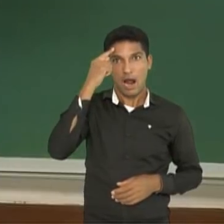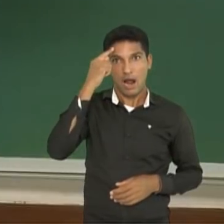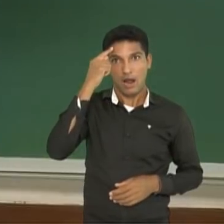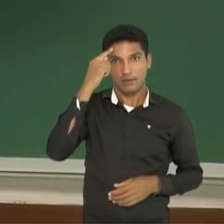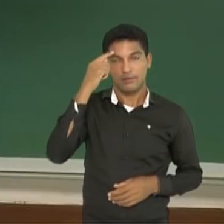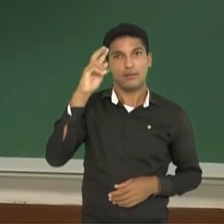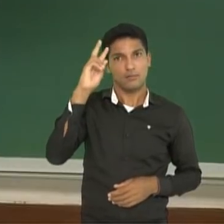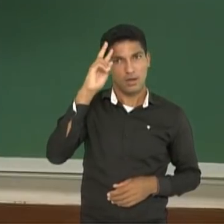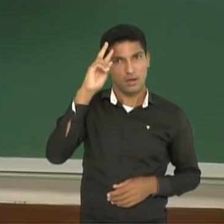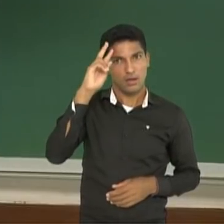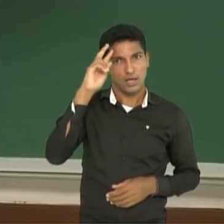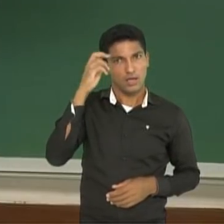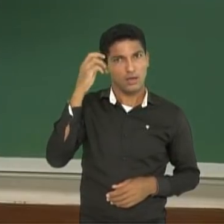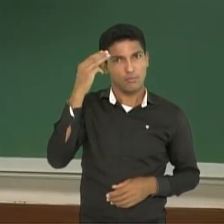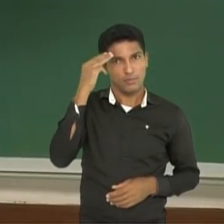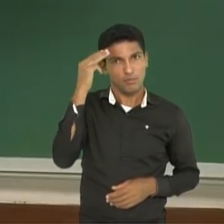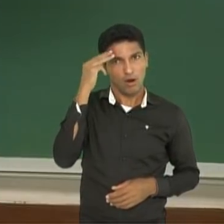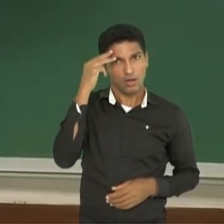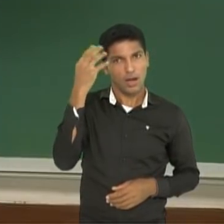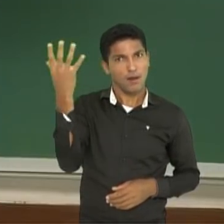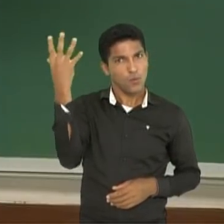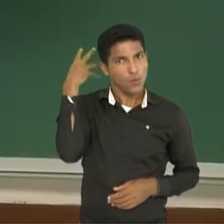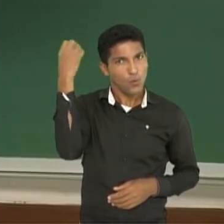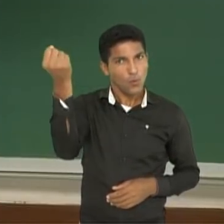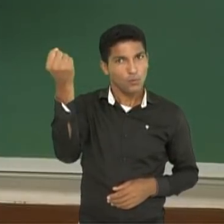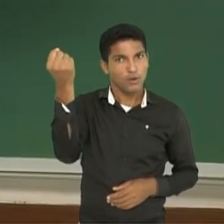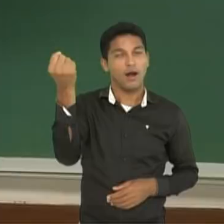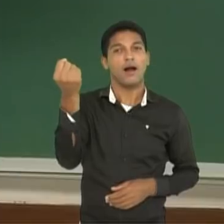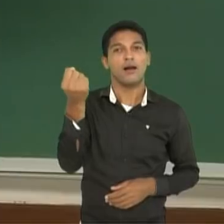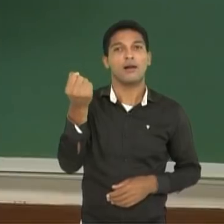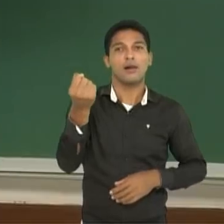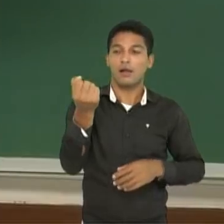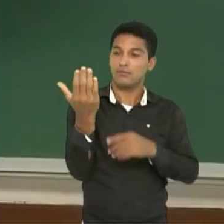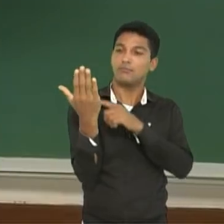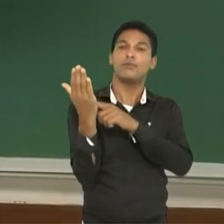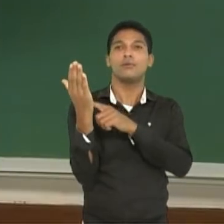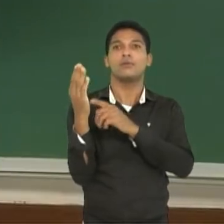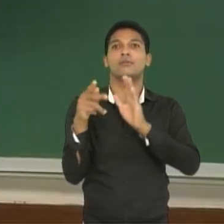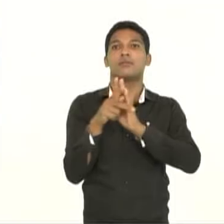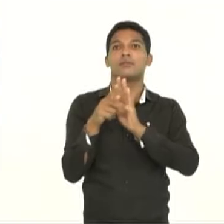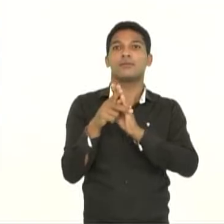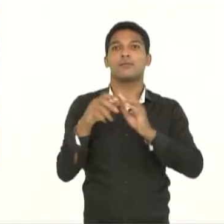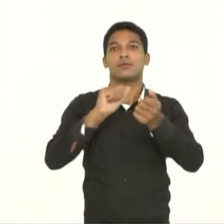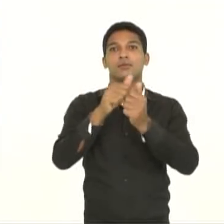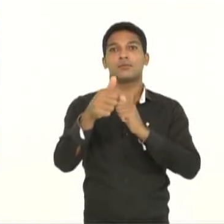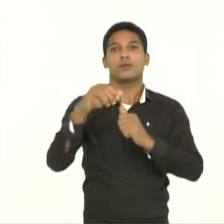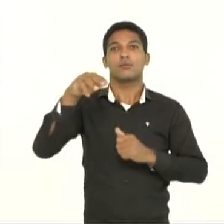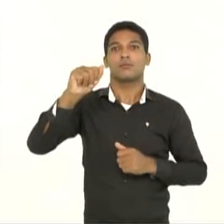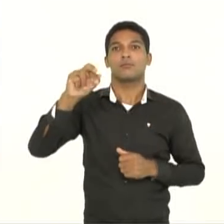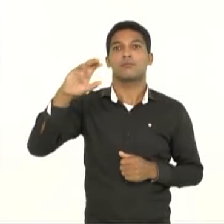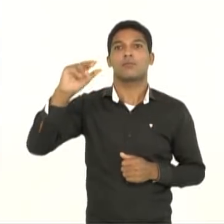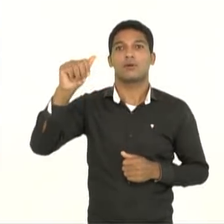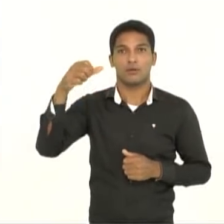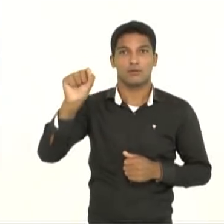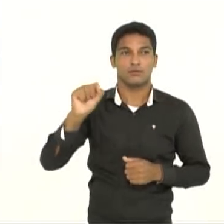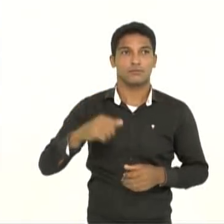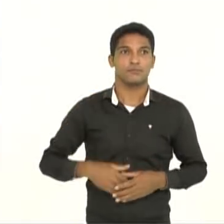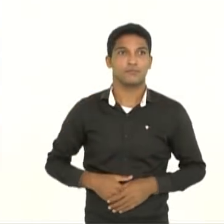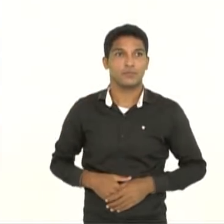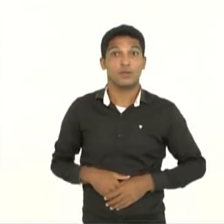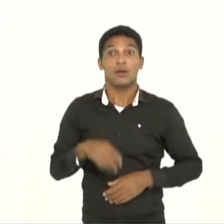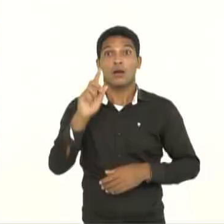relembrar aqui, usar a nossa mente e relembrar um pouquinho a respeito dos esportes de marca? Então olha só, os esportes de marca